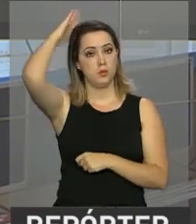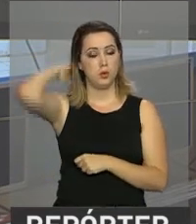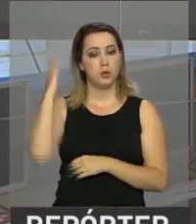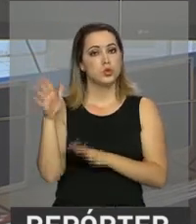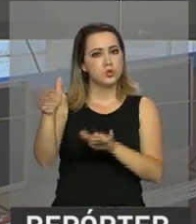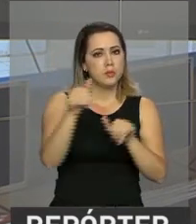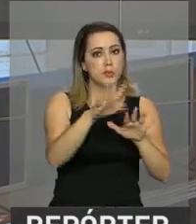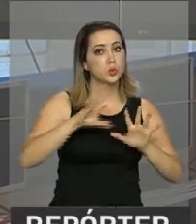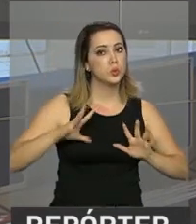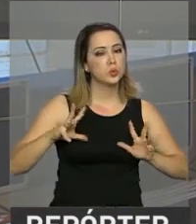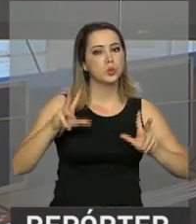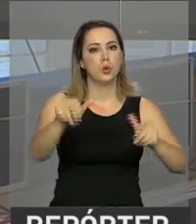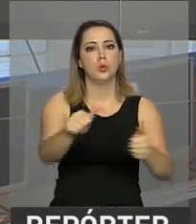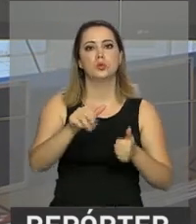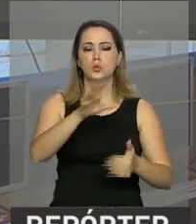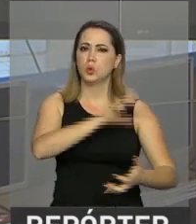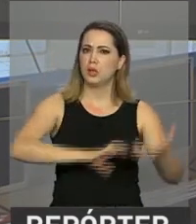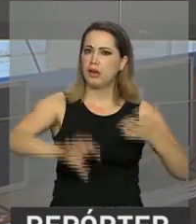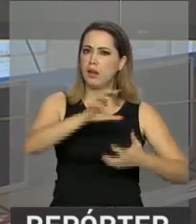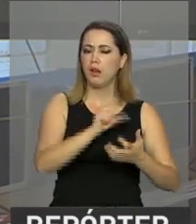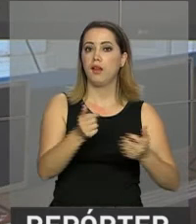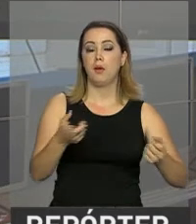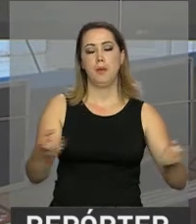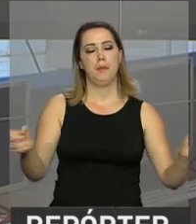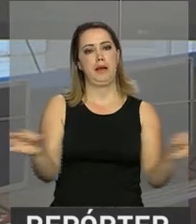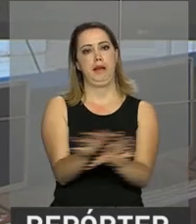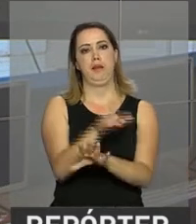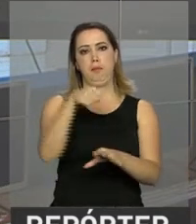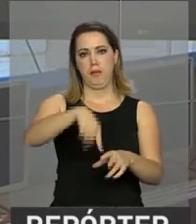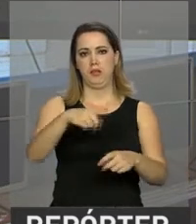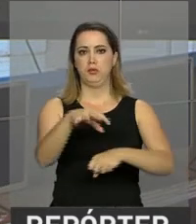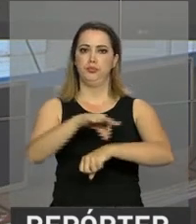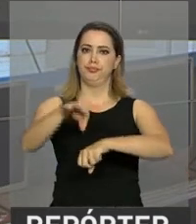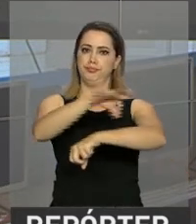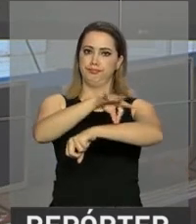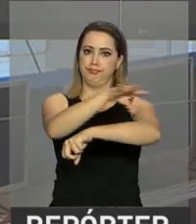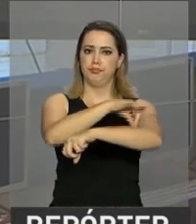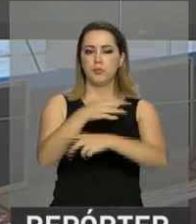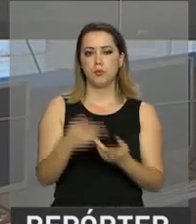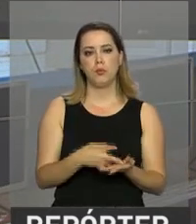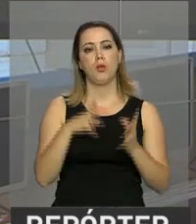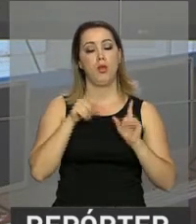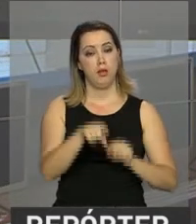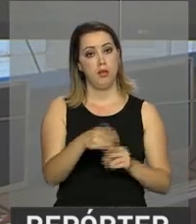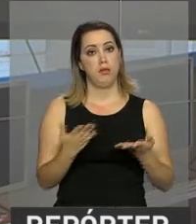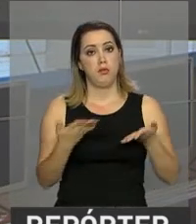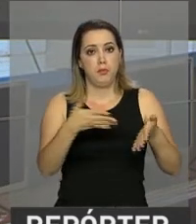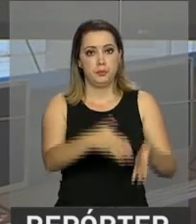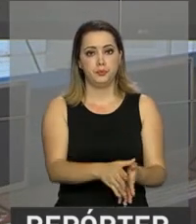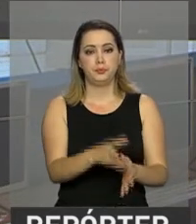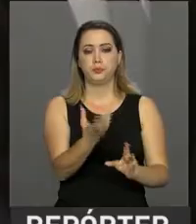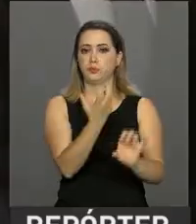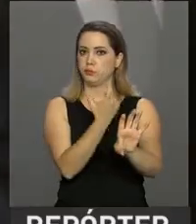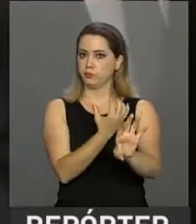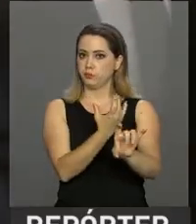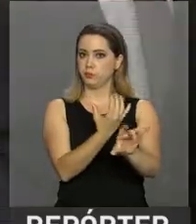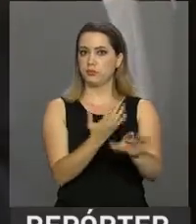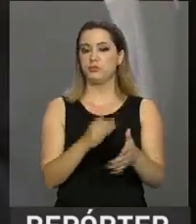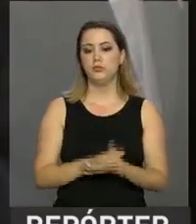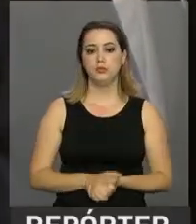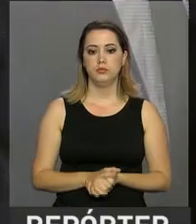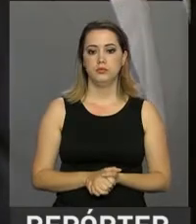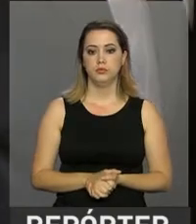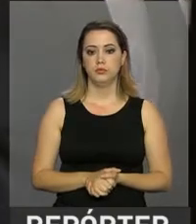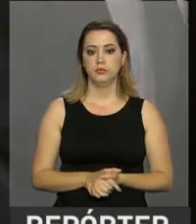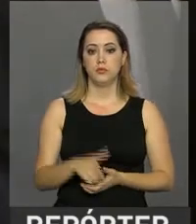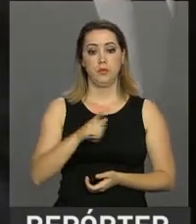contra o mosquito. Temer participou de uma videoconferência na sala de coordenação e controle ao Aedes aegypti. Tive